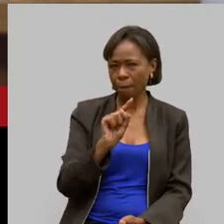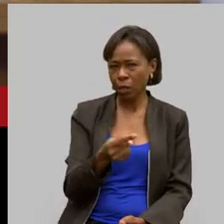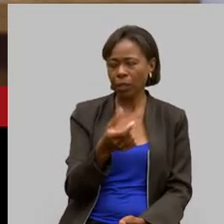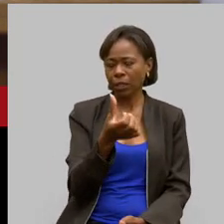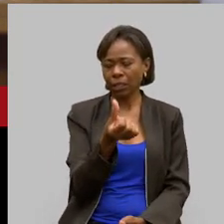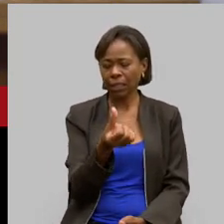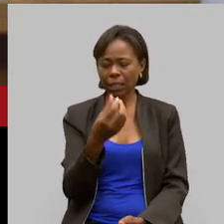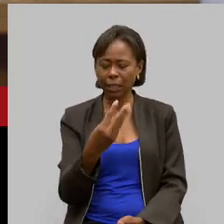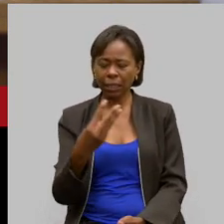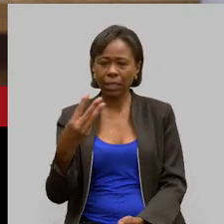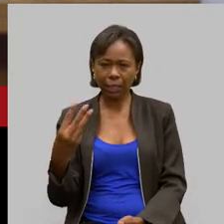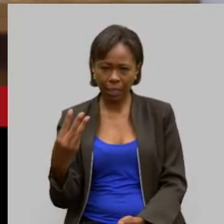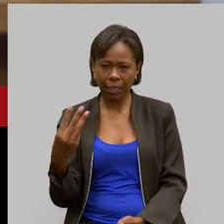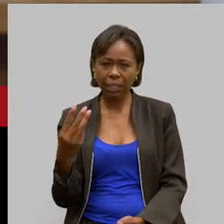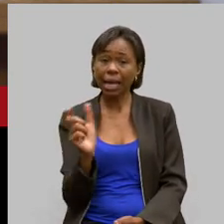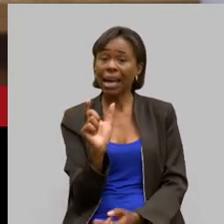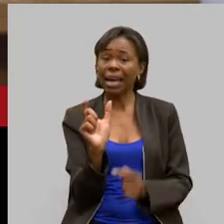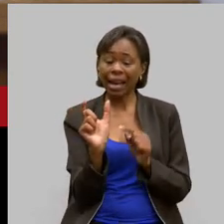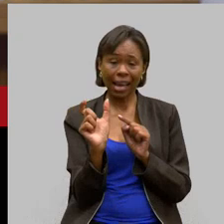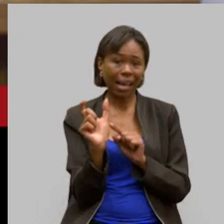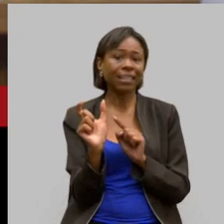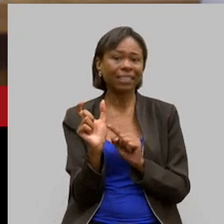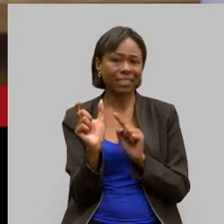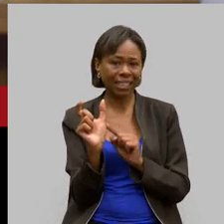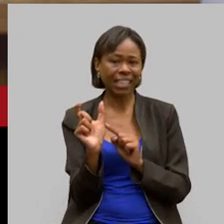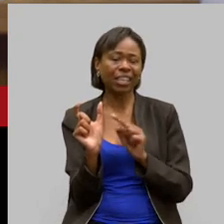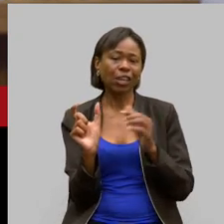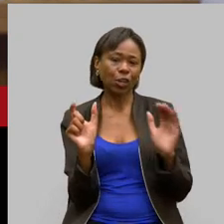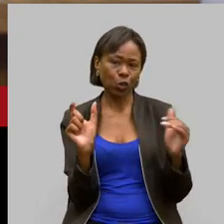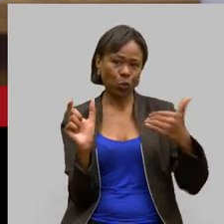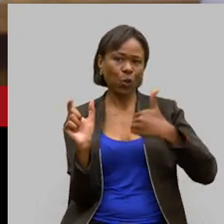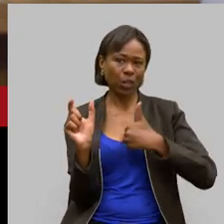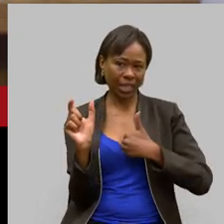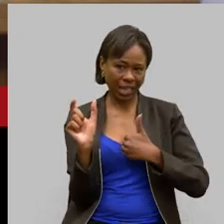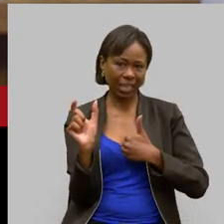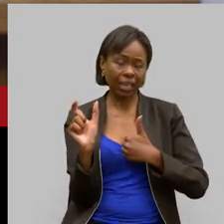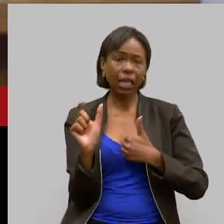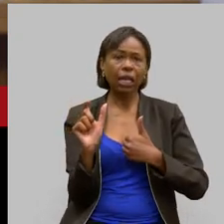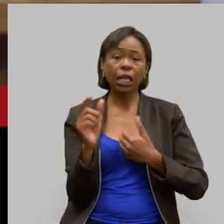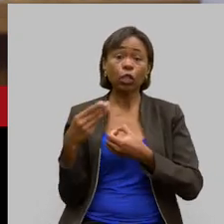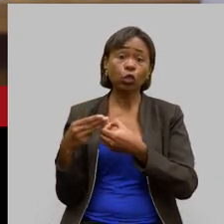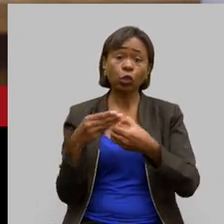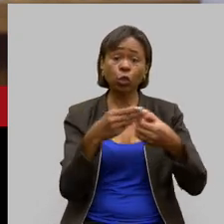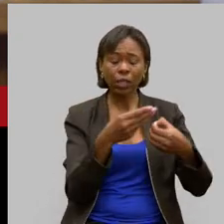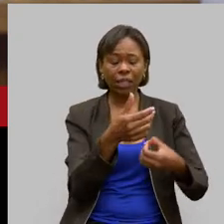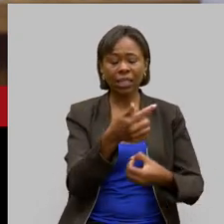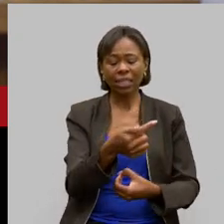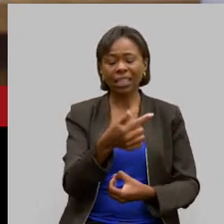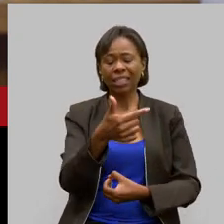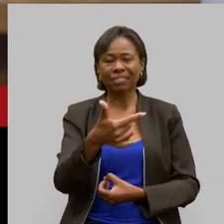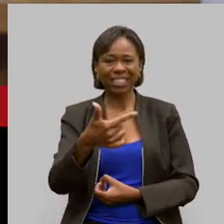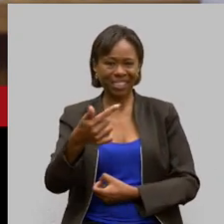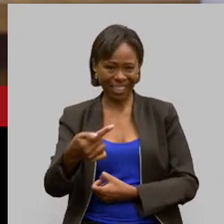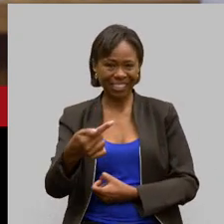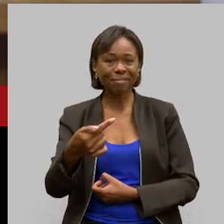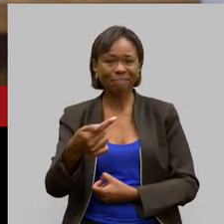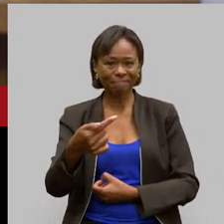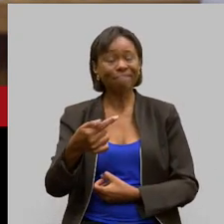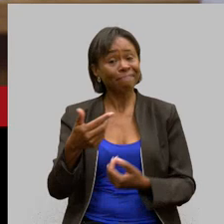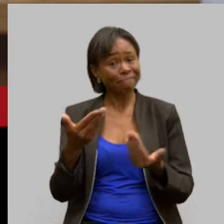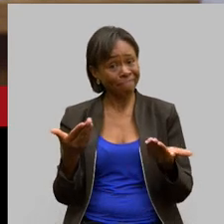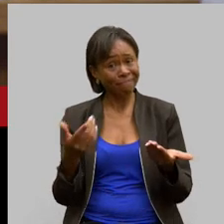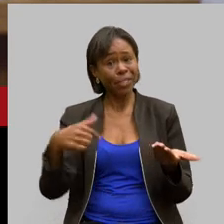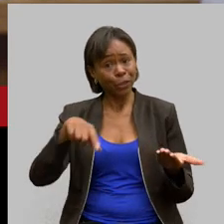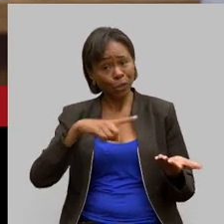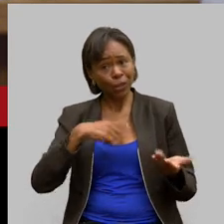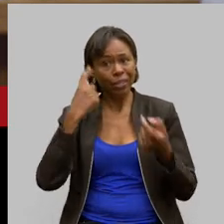22633 carteiras emitidas em 727 municípios Então é isso a gente a gente se preocupa com